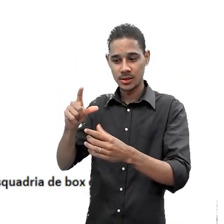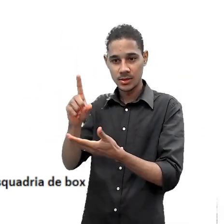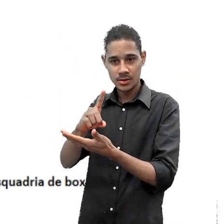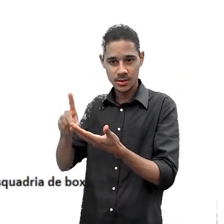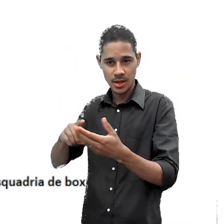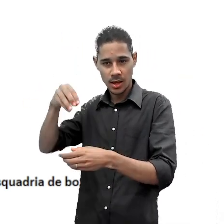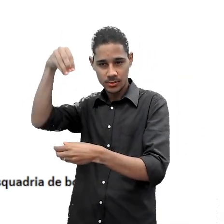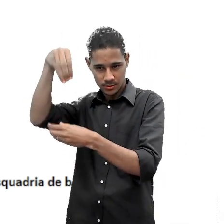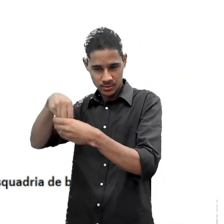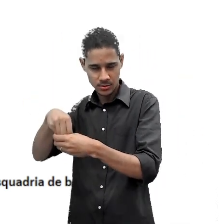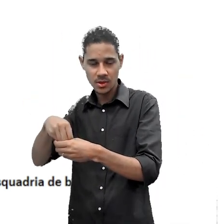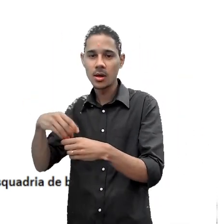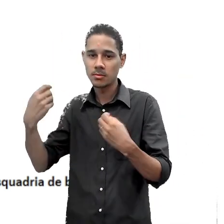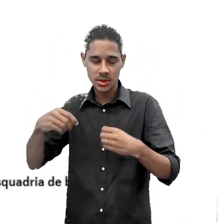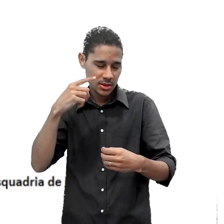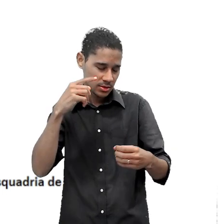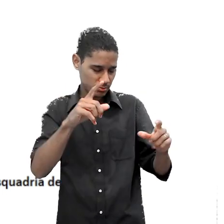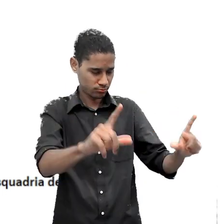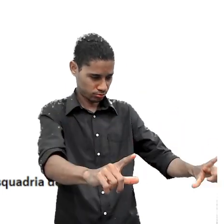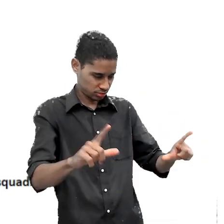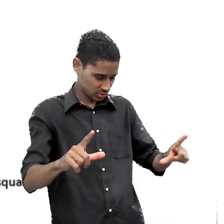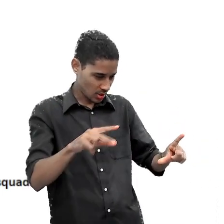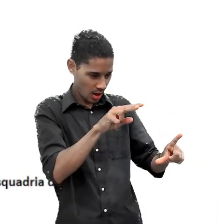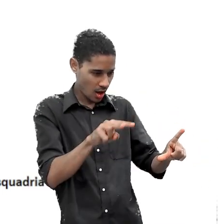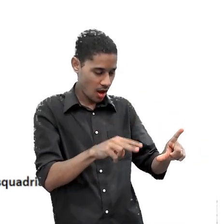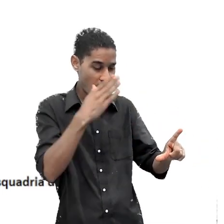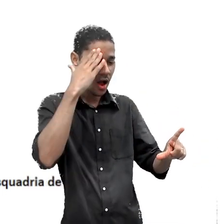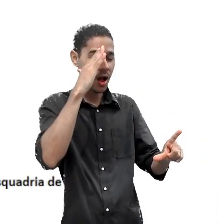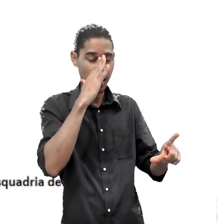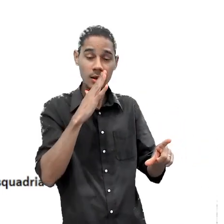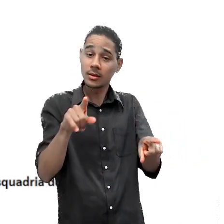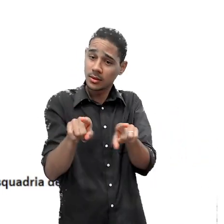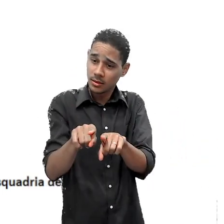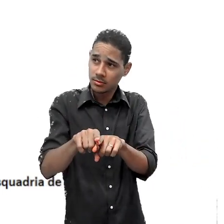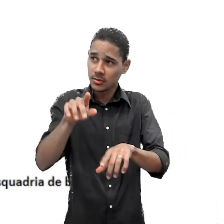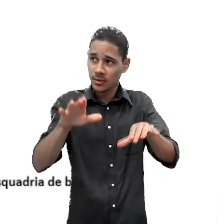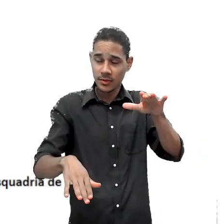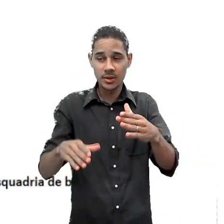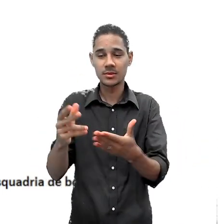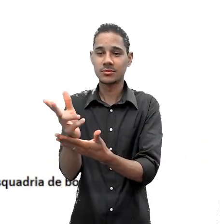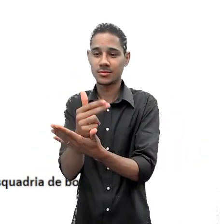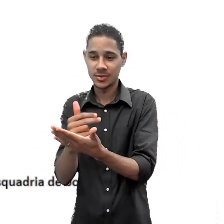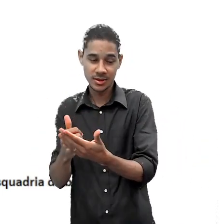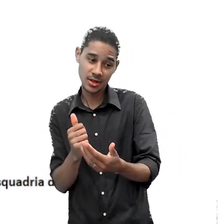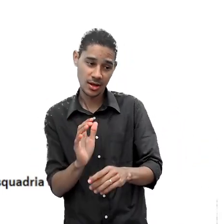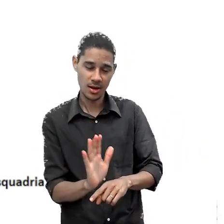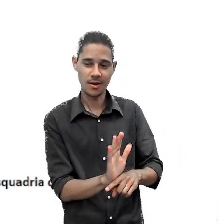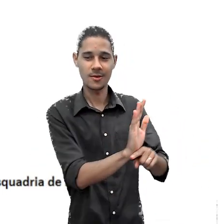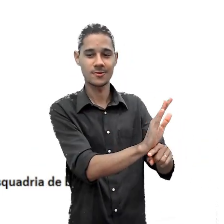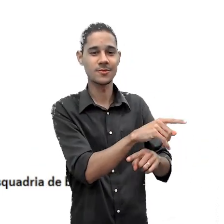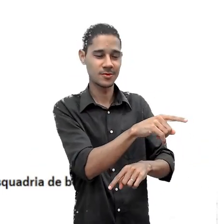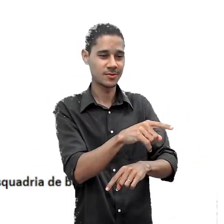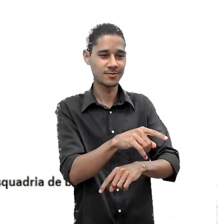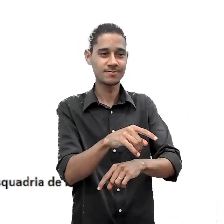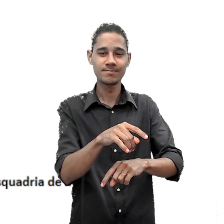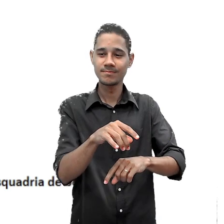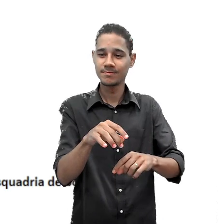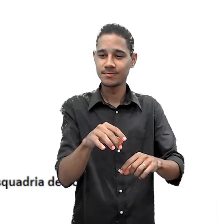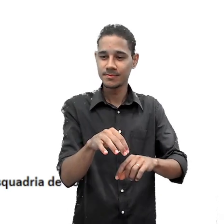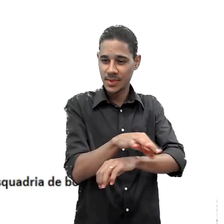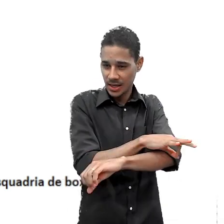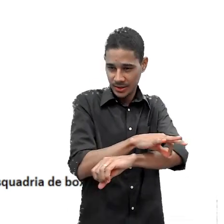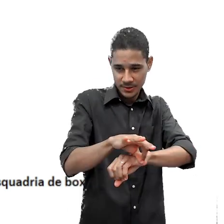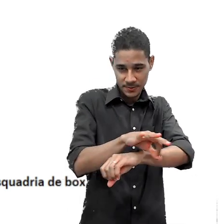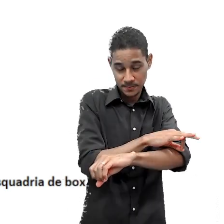ler, interpretar e às vezes também desenhar, auxiliando o arquiteto nesse processo de desenvolvimento desses